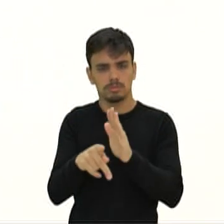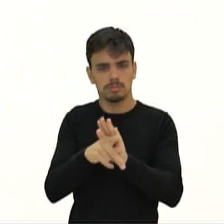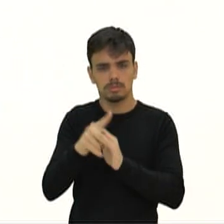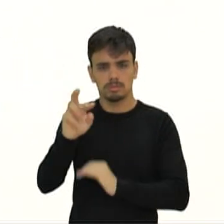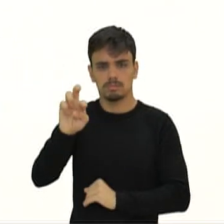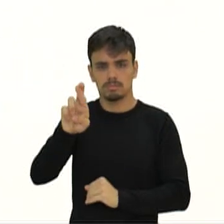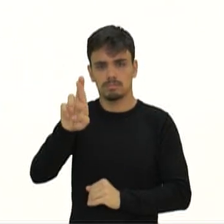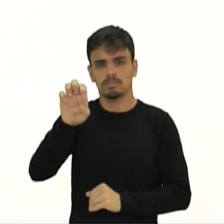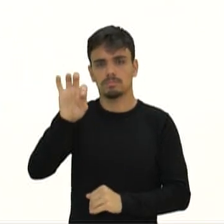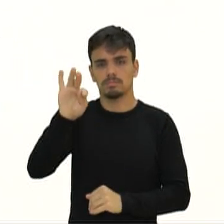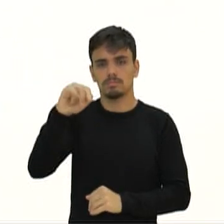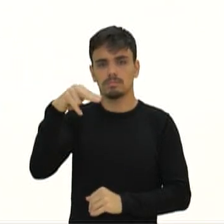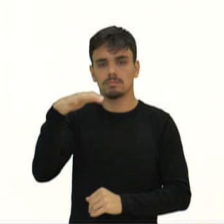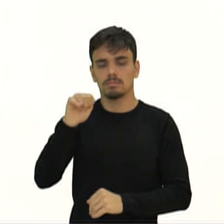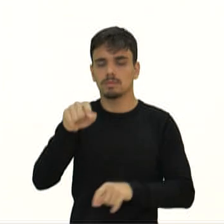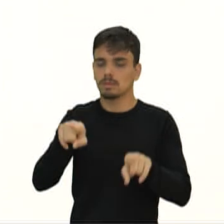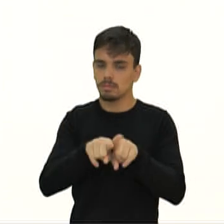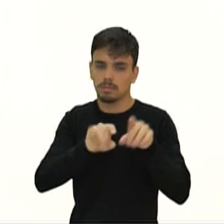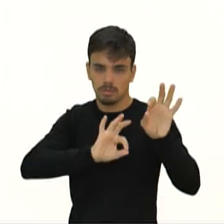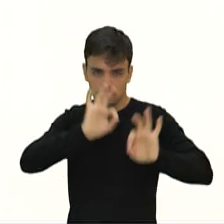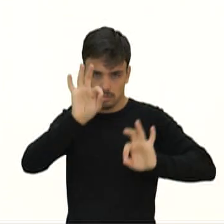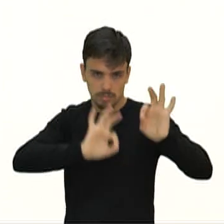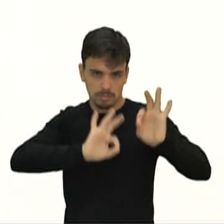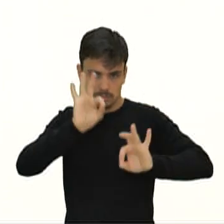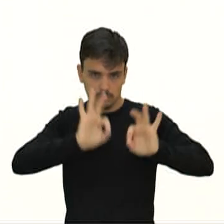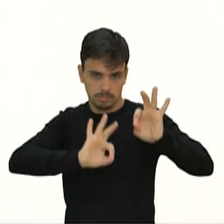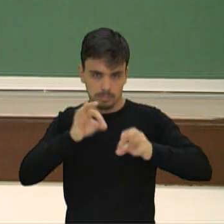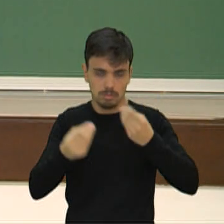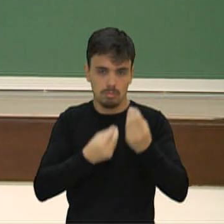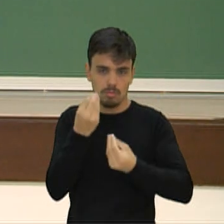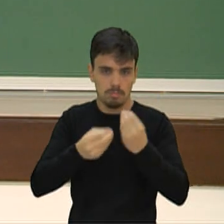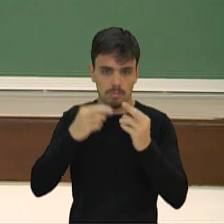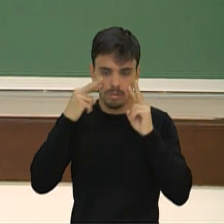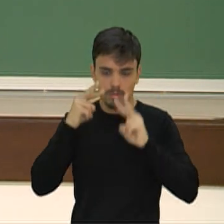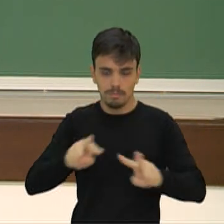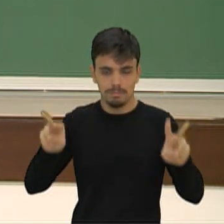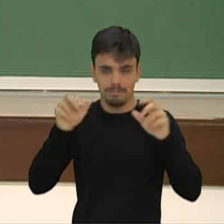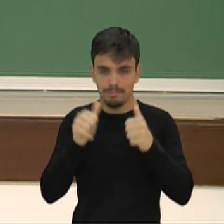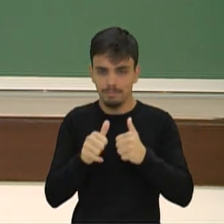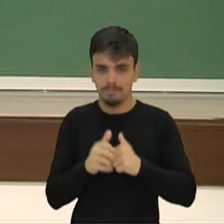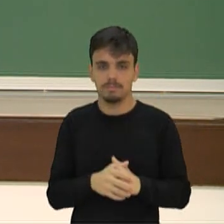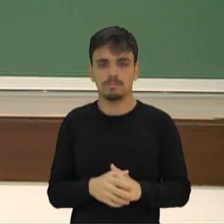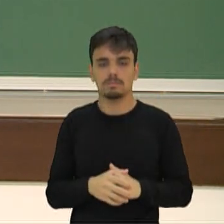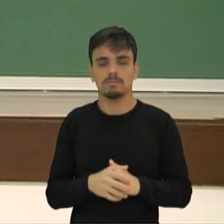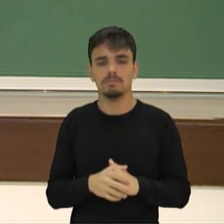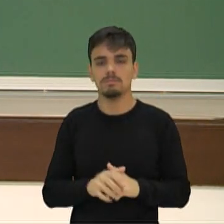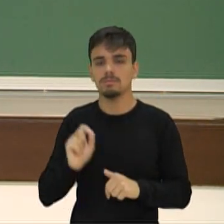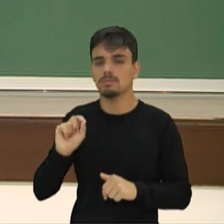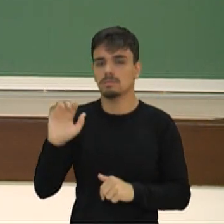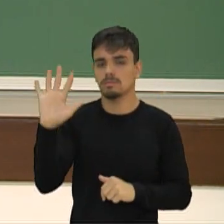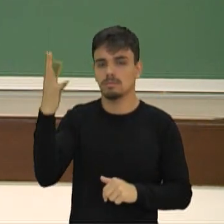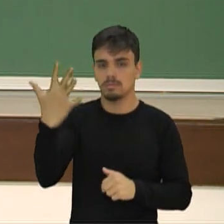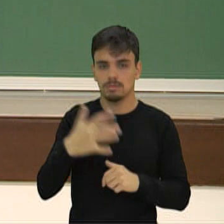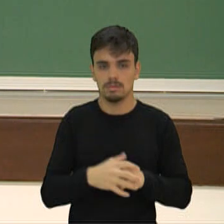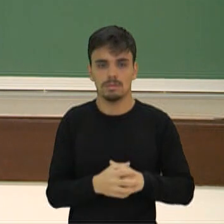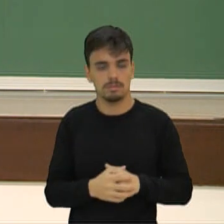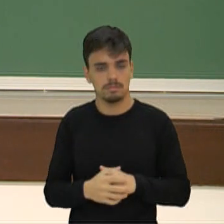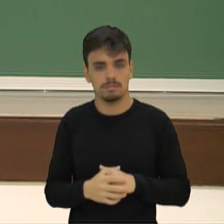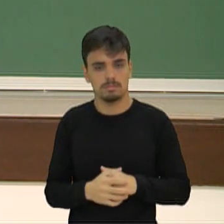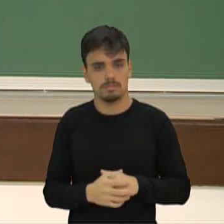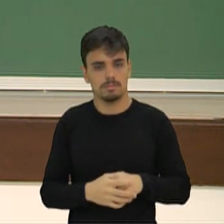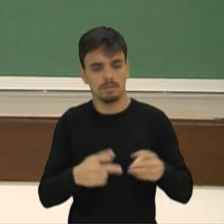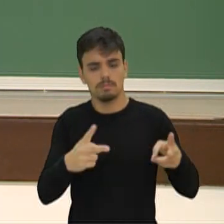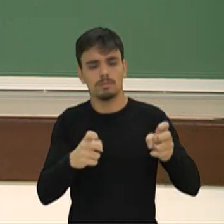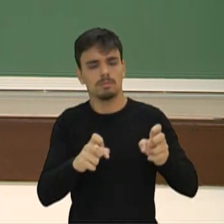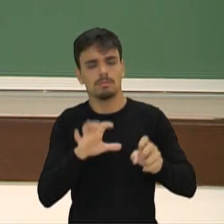ou deixando de maneira mais organizada o teu ponto de visão. O que acontece? Quando você vai analisar esses tipos de